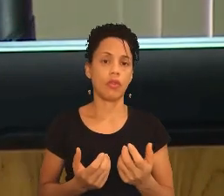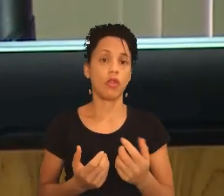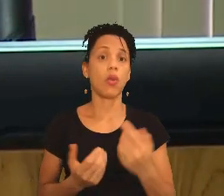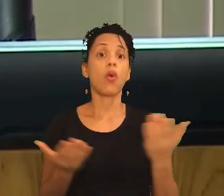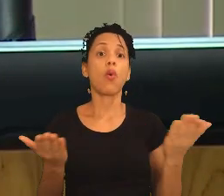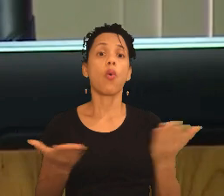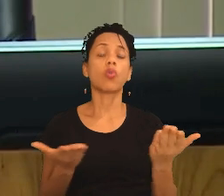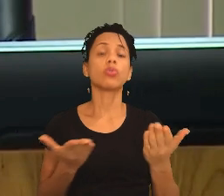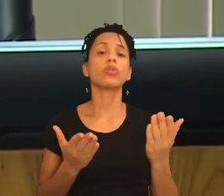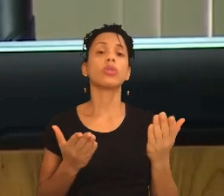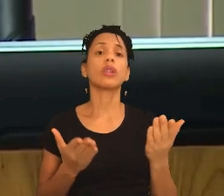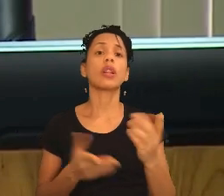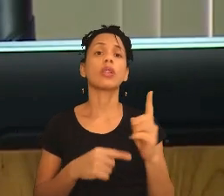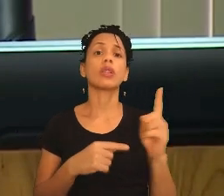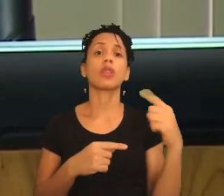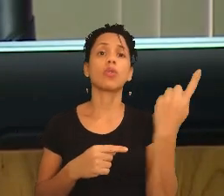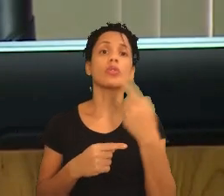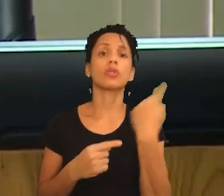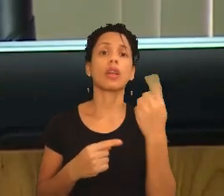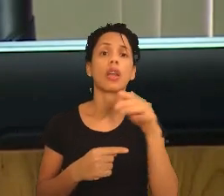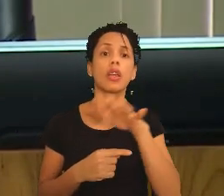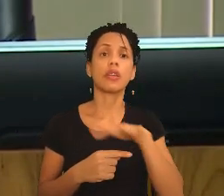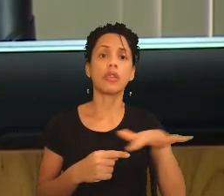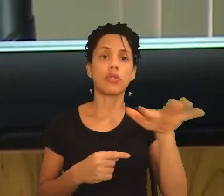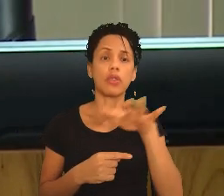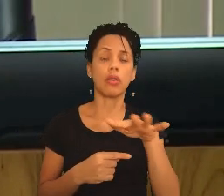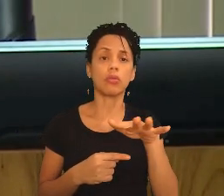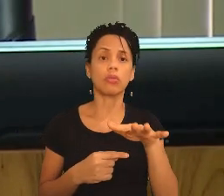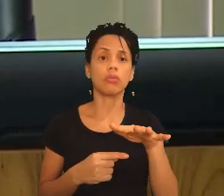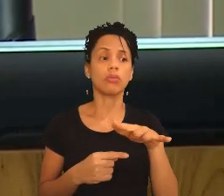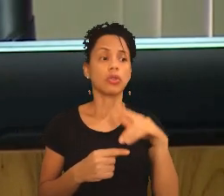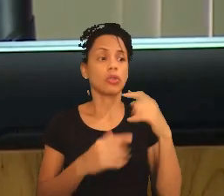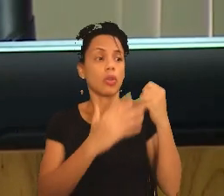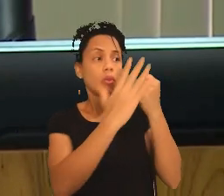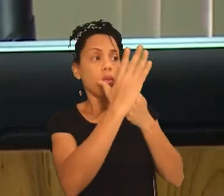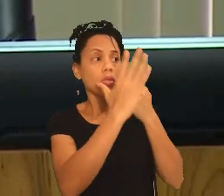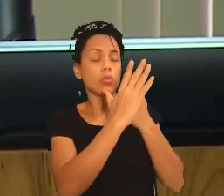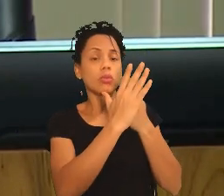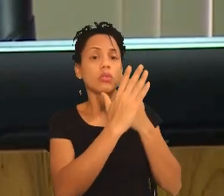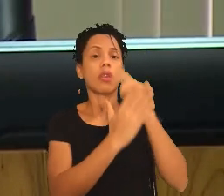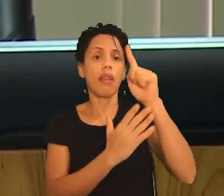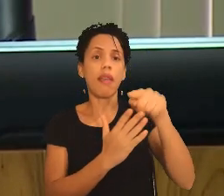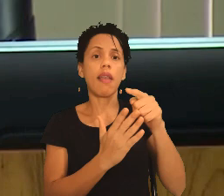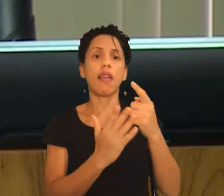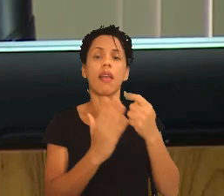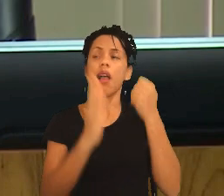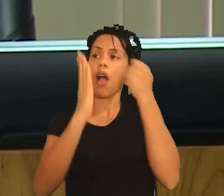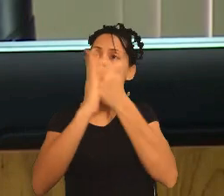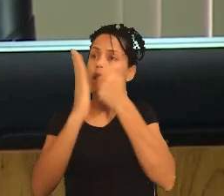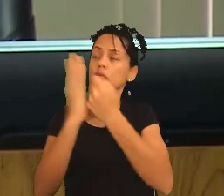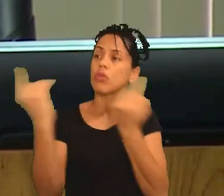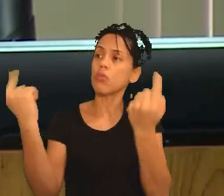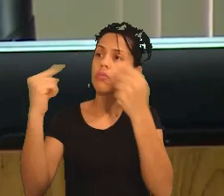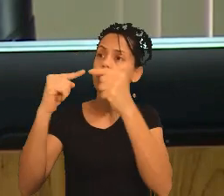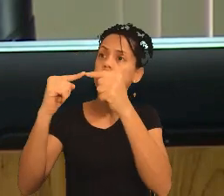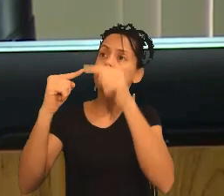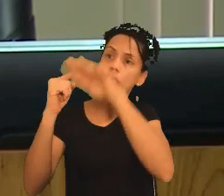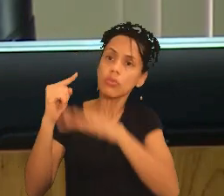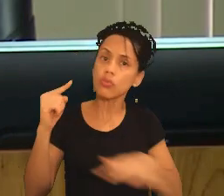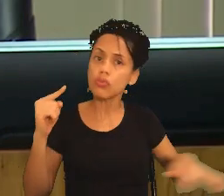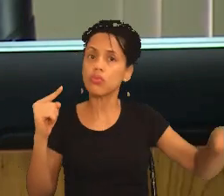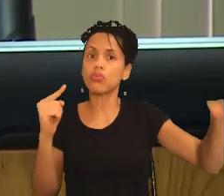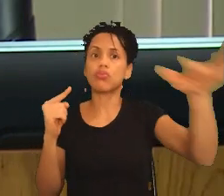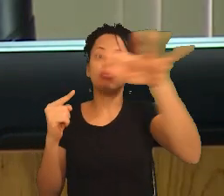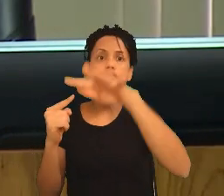base, para tentar manter um meio ambiente equilibrado, preservado, não só para nós, mas para todos, né? Porque hoje, na